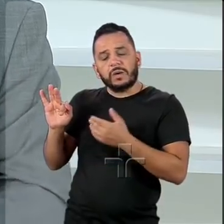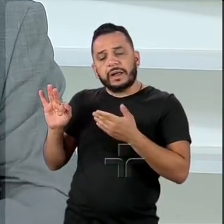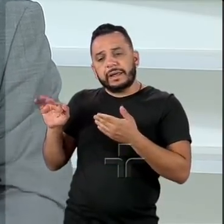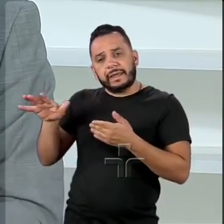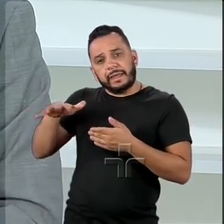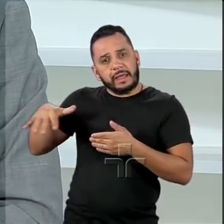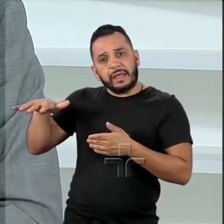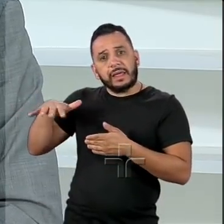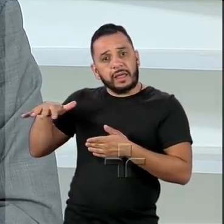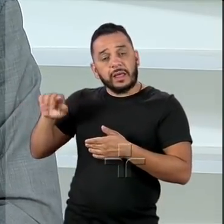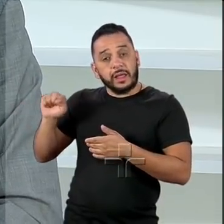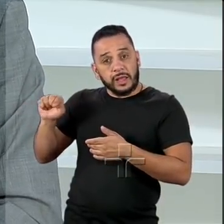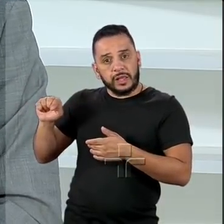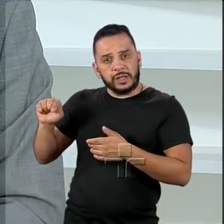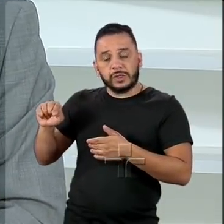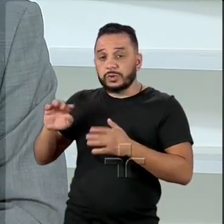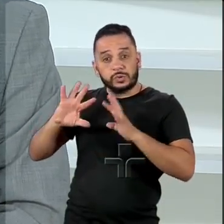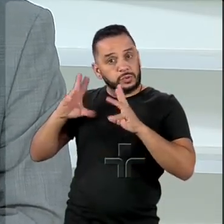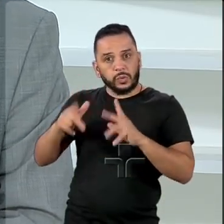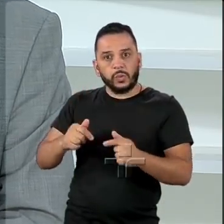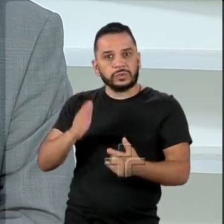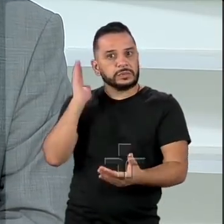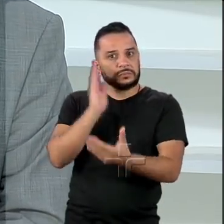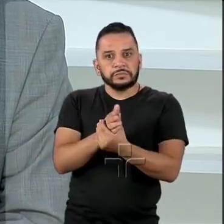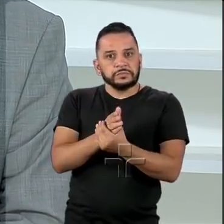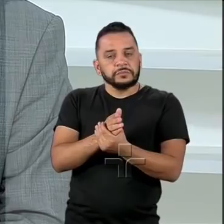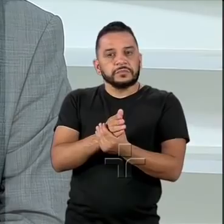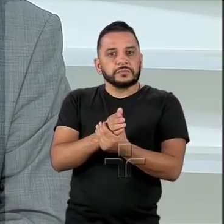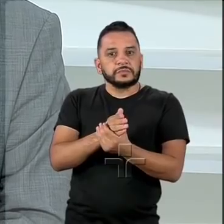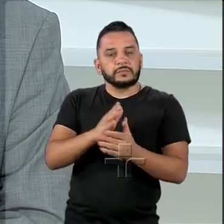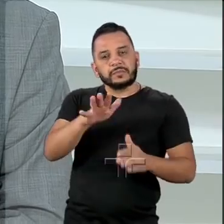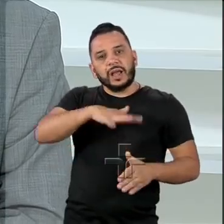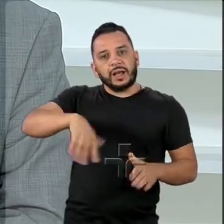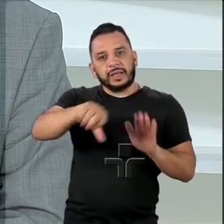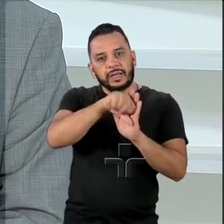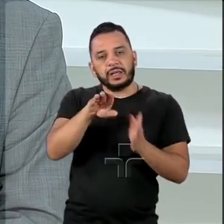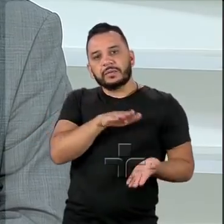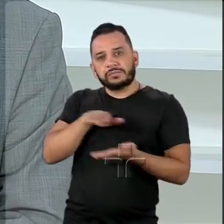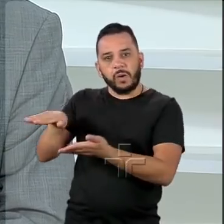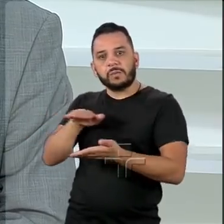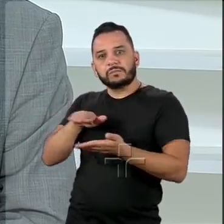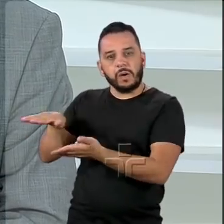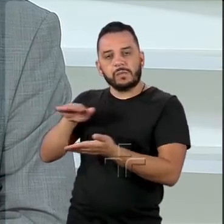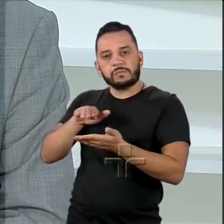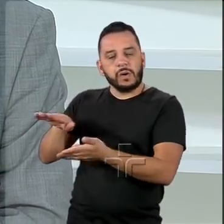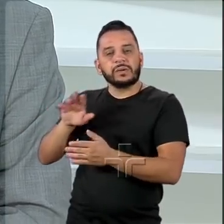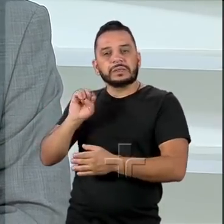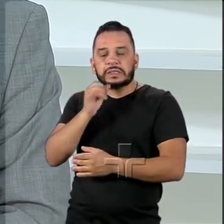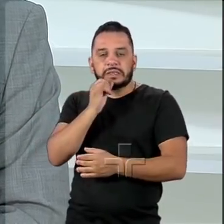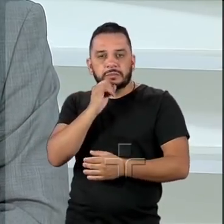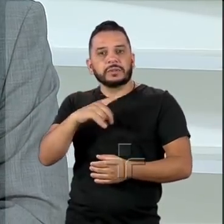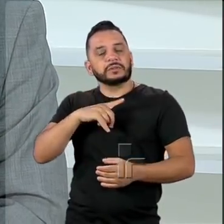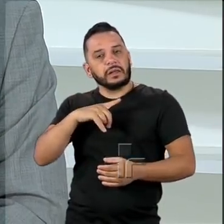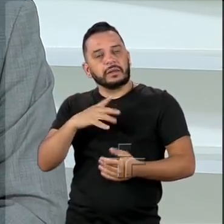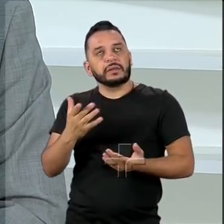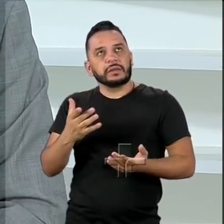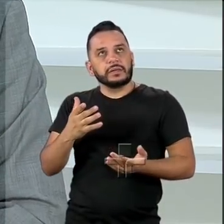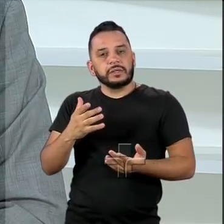basicamente todos os casos criminais pessoais, quando há envolvimento de algum